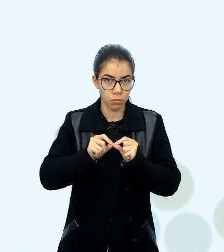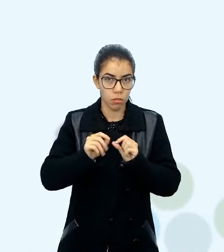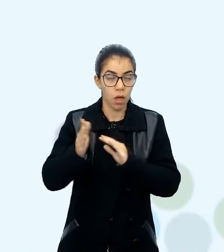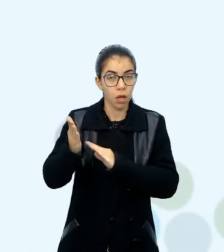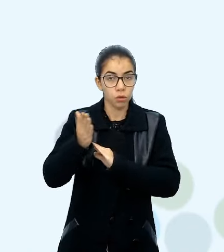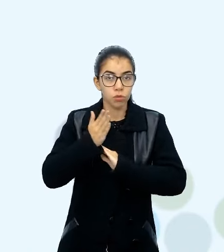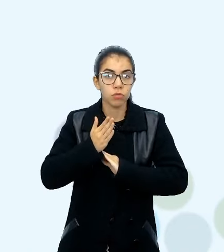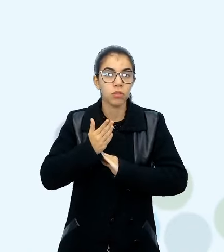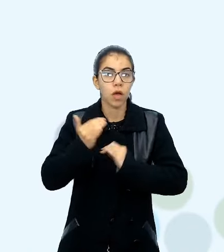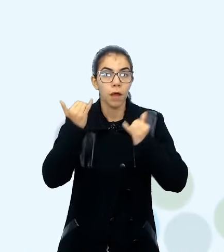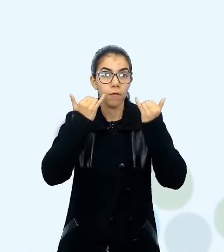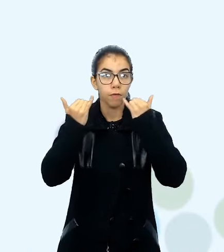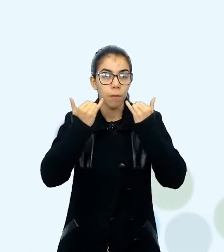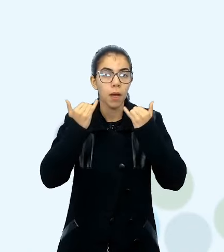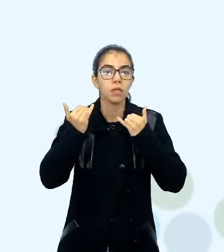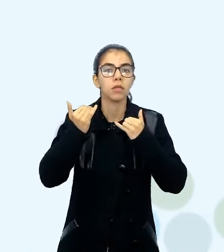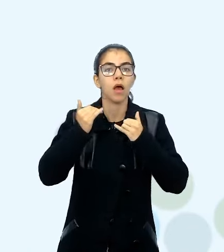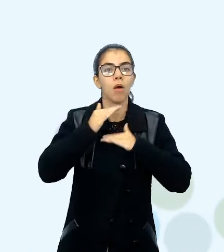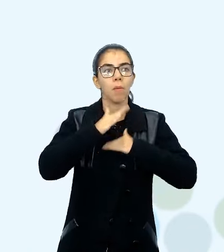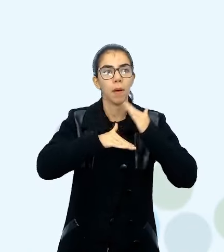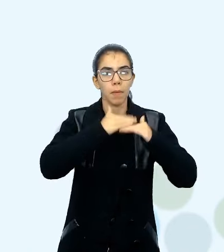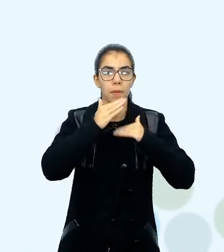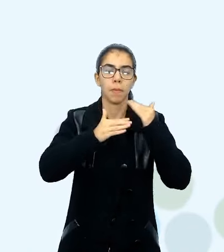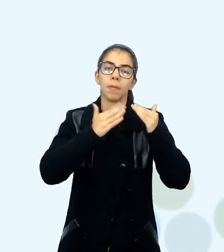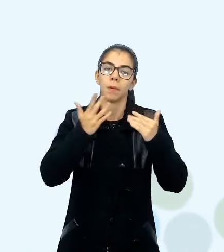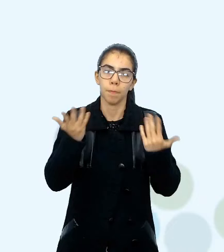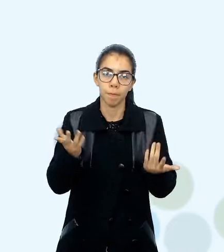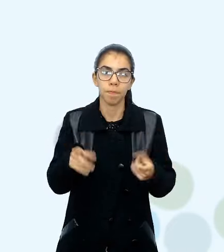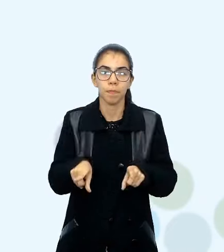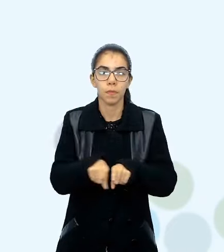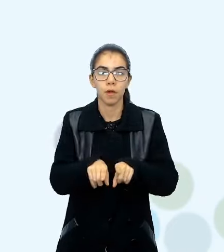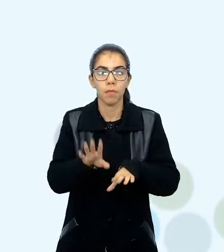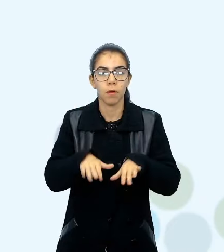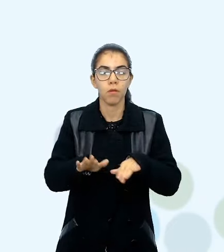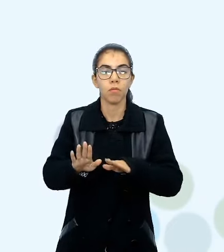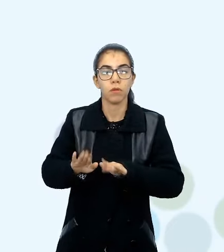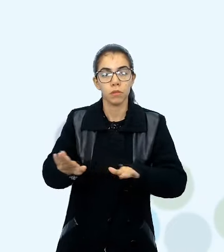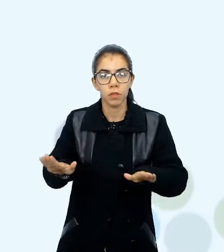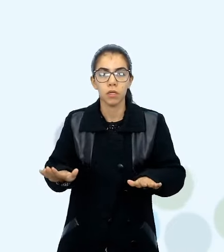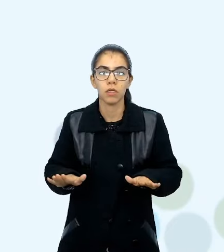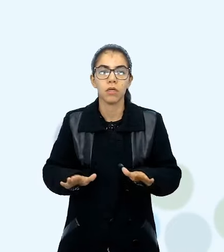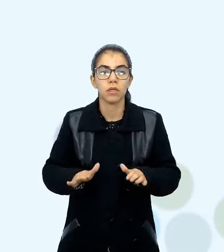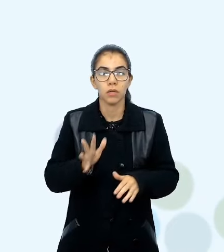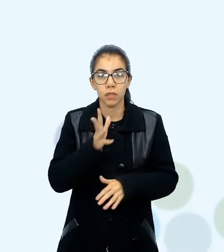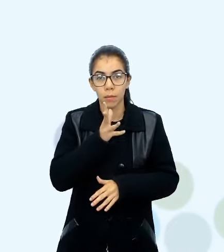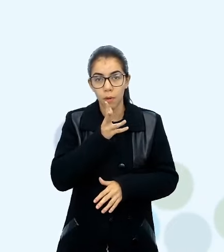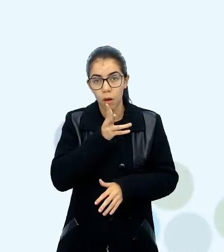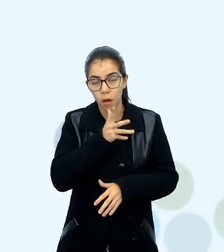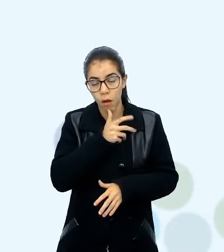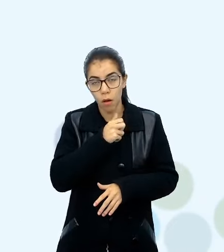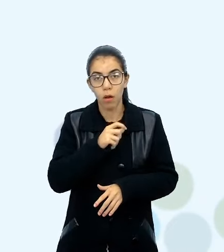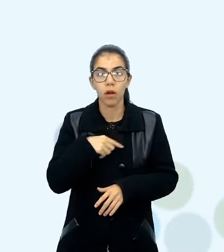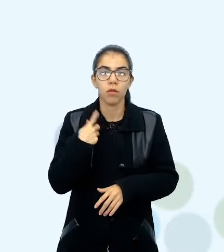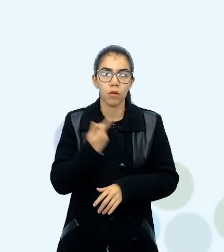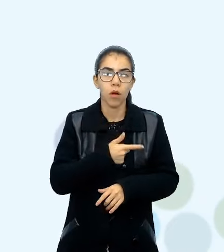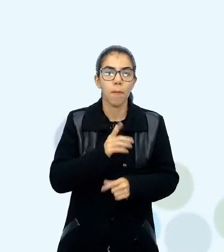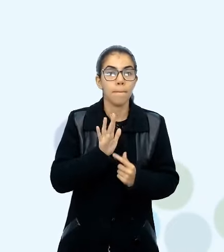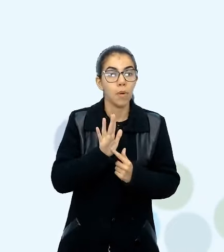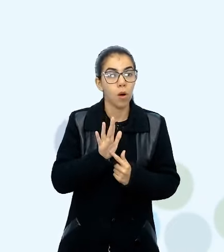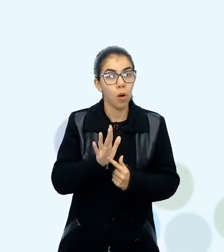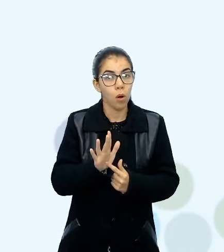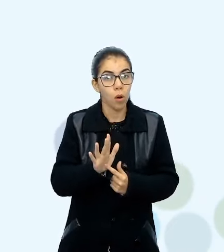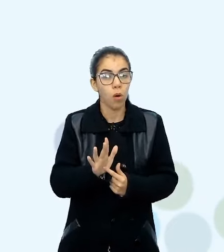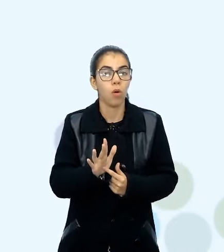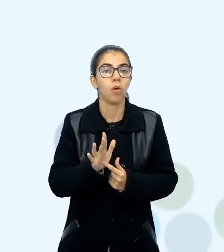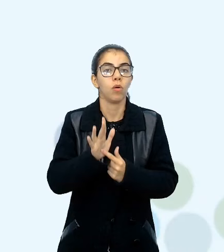informação, né? Como eu disse, que tem crianças aqui que tem que demorar, você mostrar ou